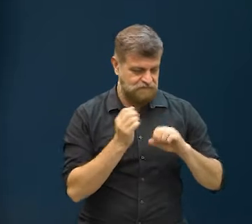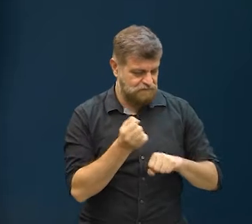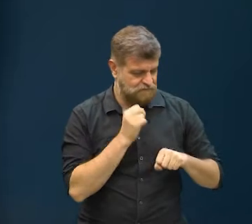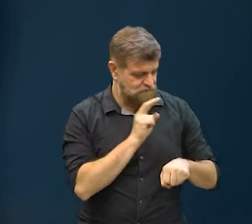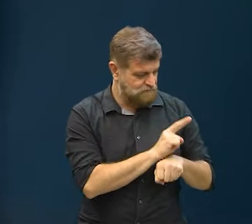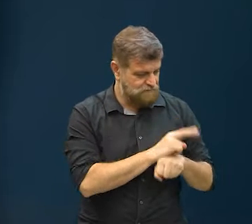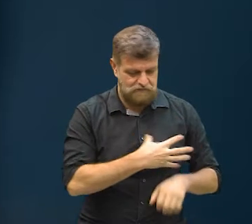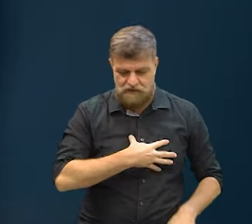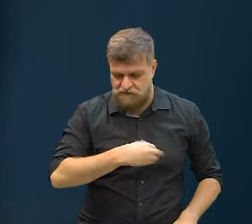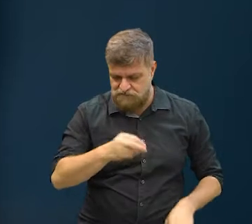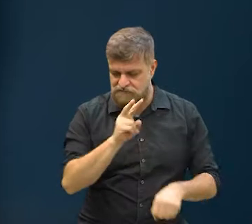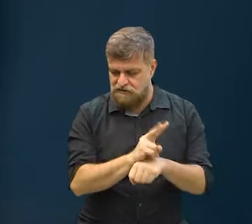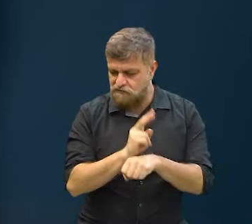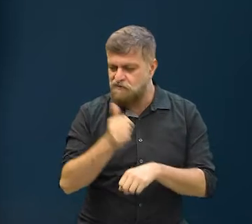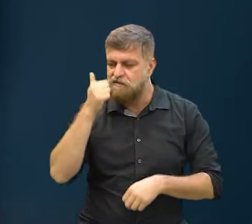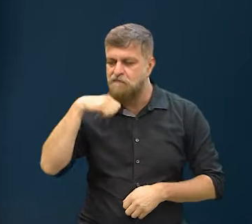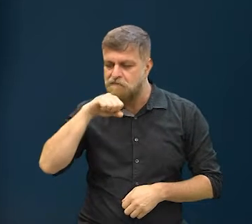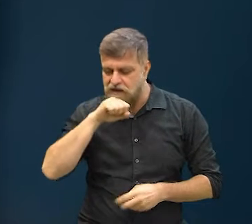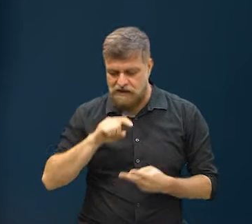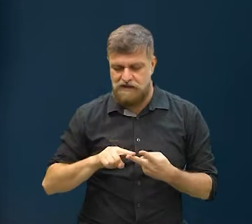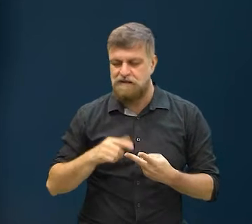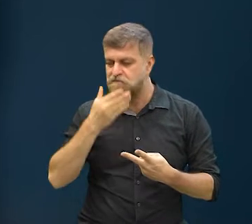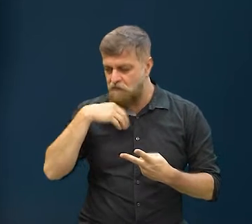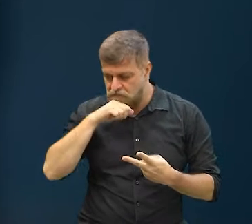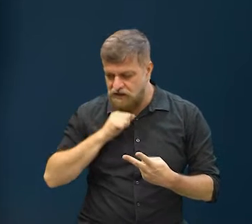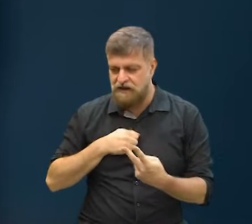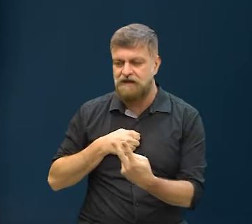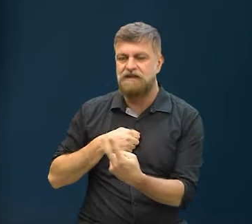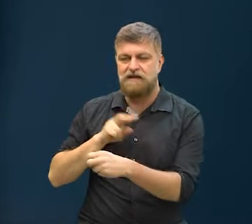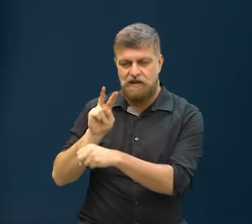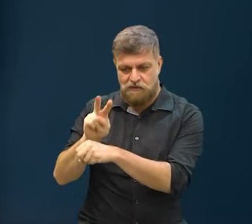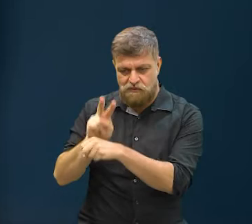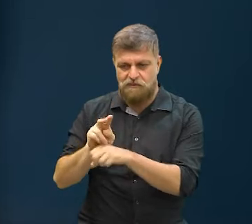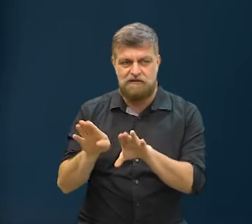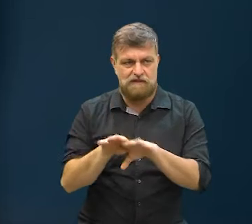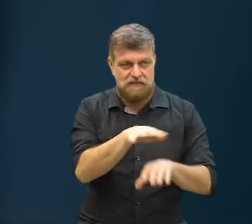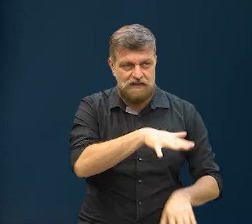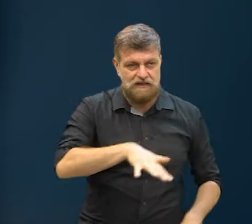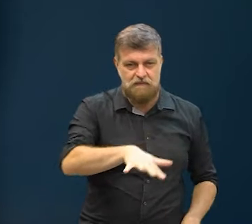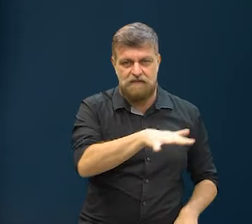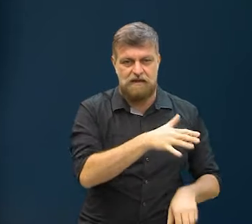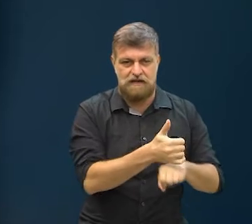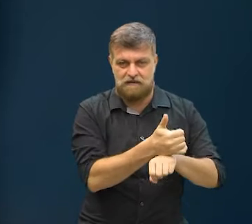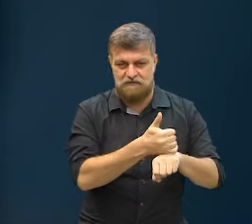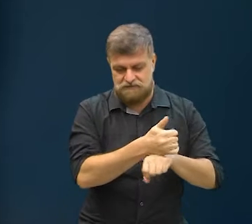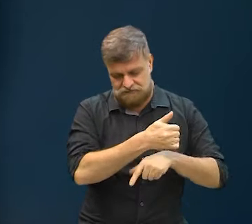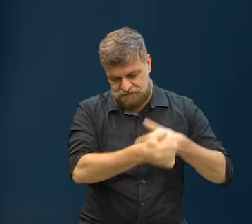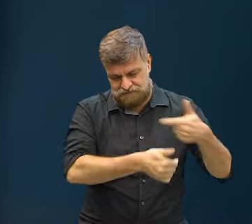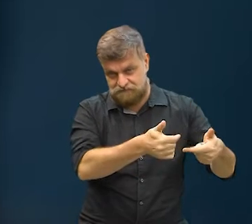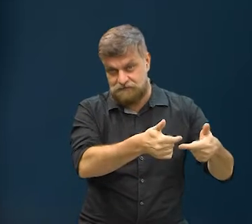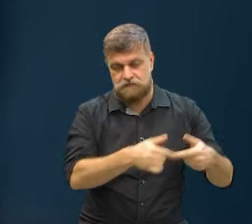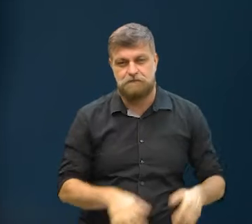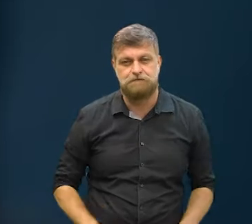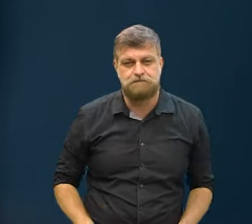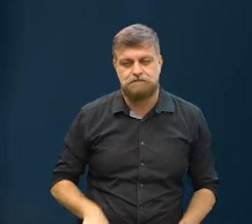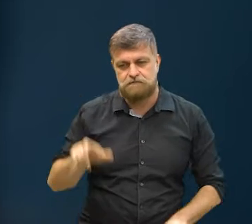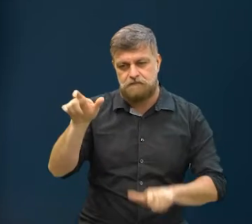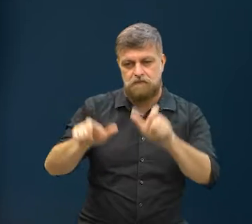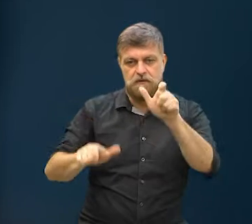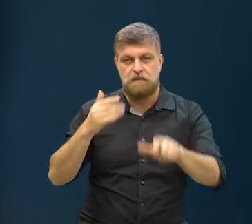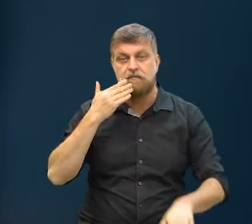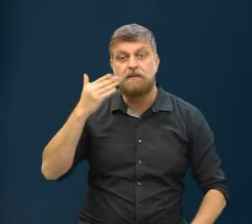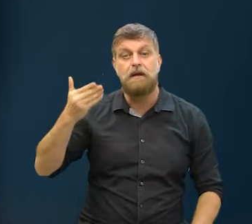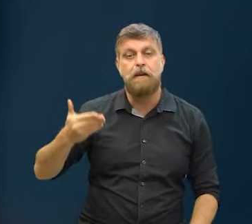casa, de filho, de mãe, pai, na parte da estética, né? Mas as pessoas começaram a